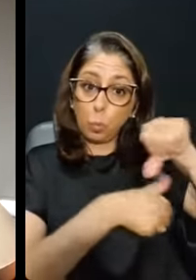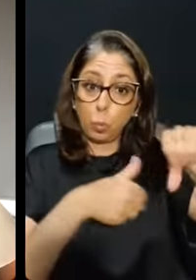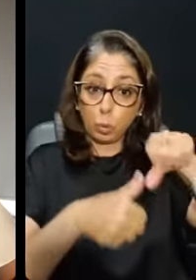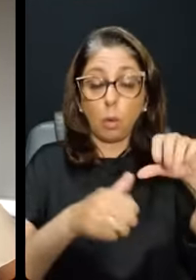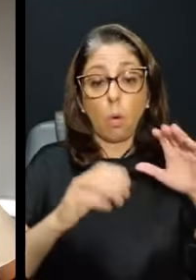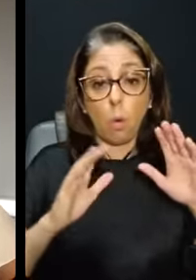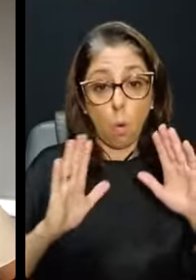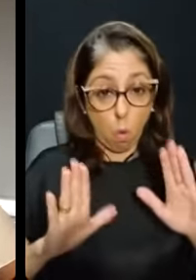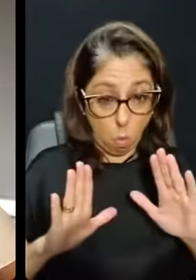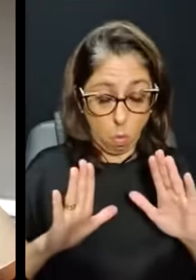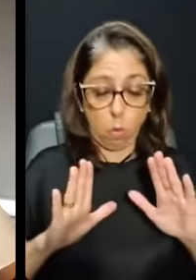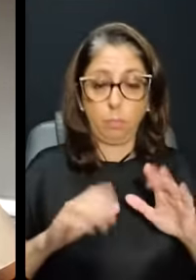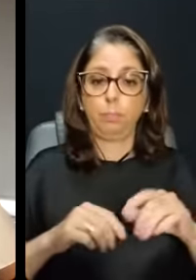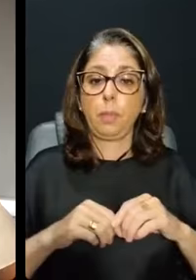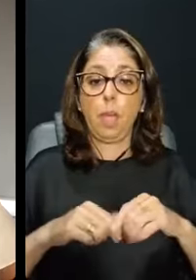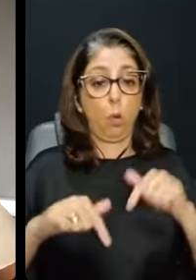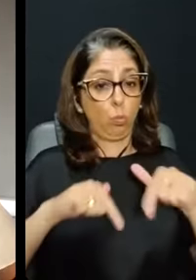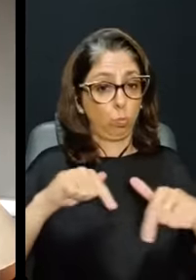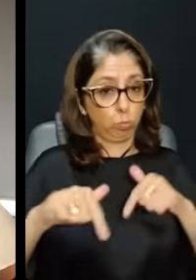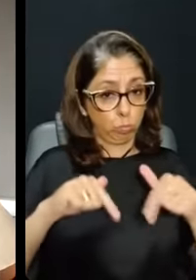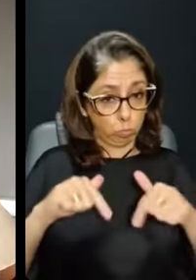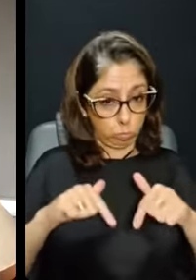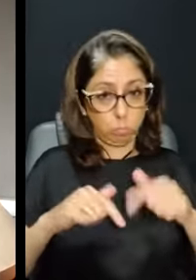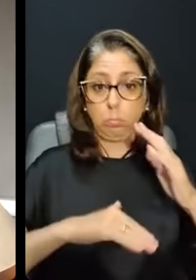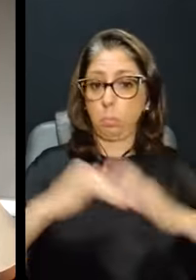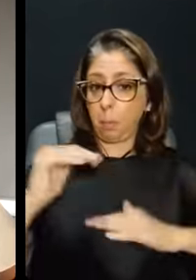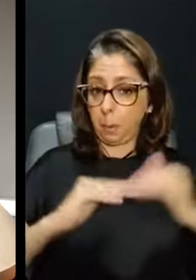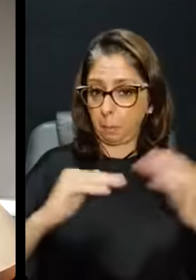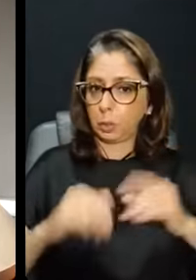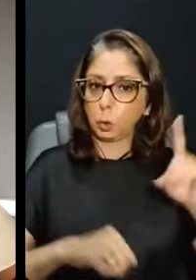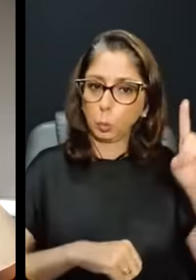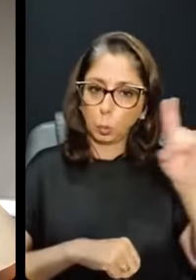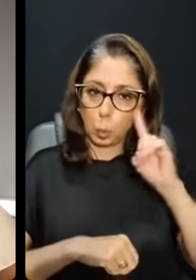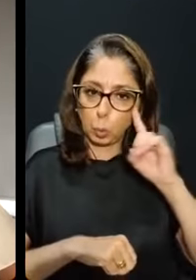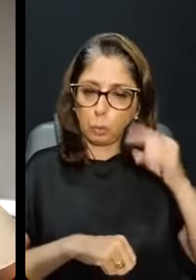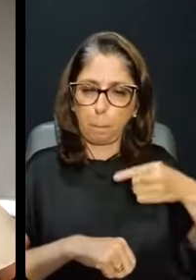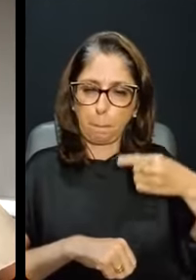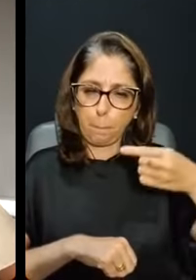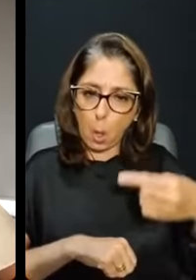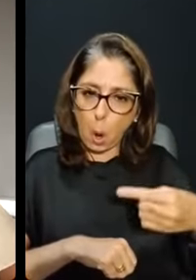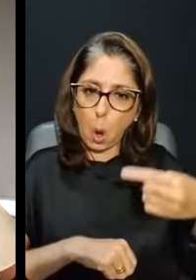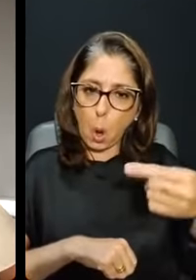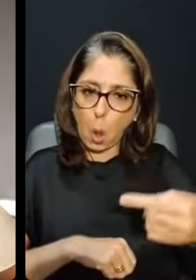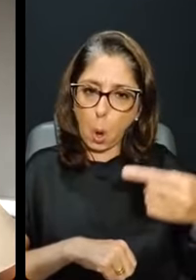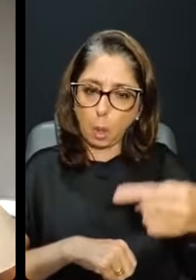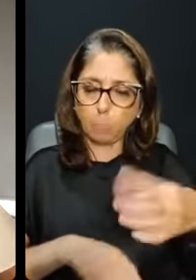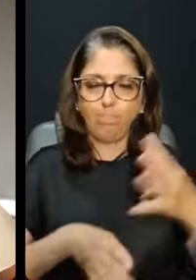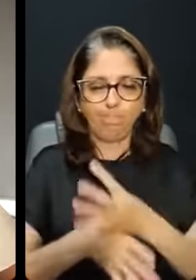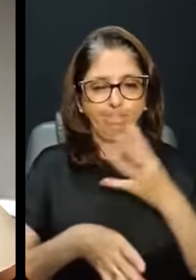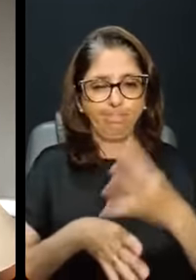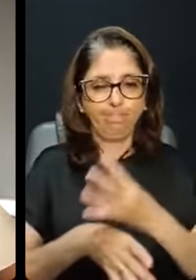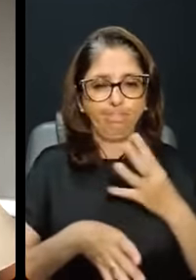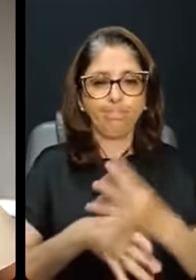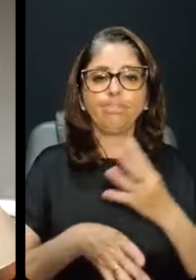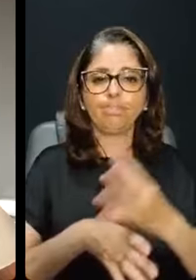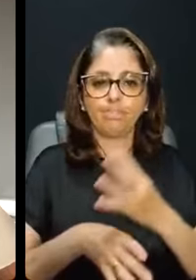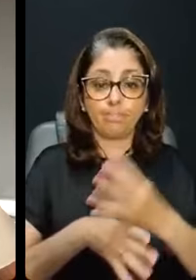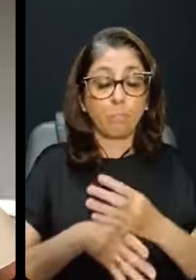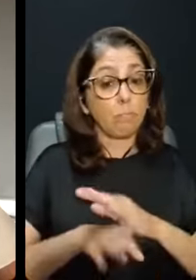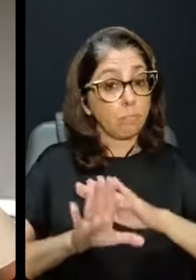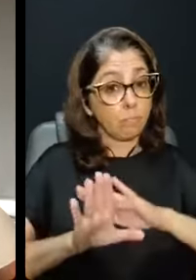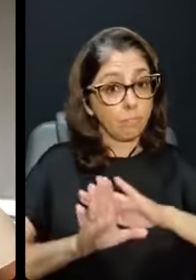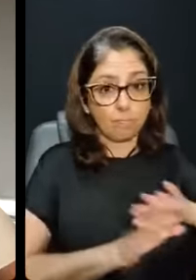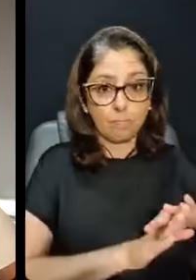vai indo aos pouquinhos. E hoje, assim, eu me encontro muito em todos esses papéis, porque eu faço e atuo em